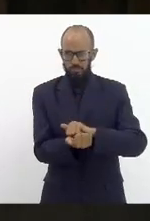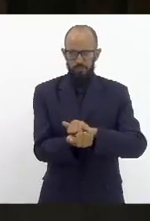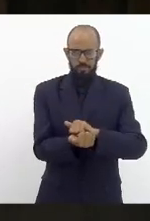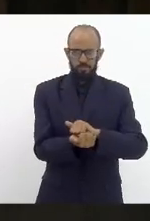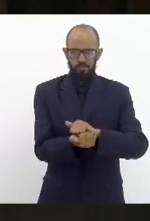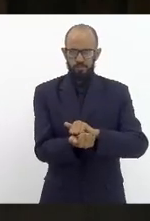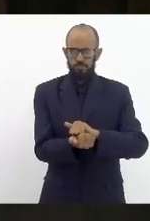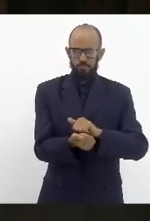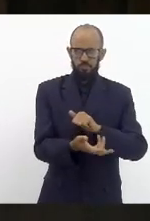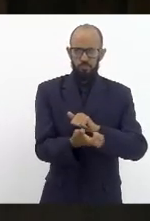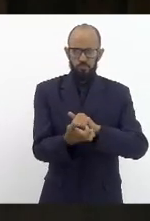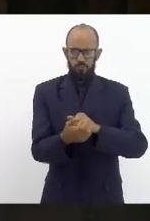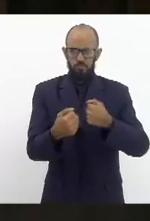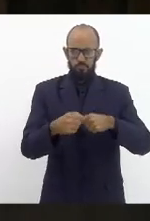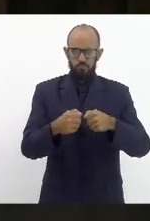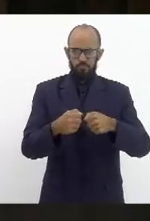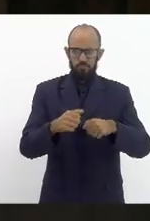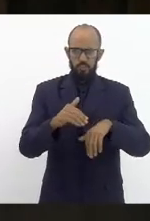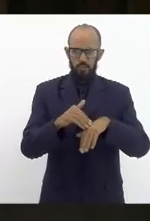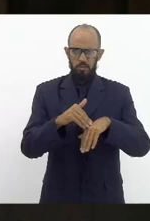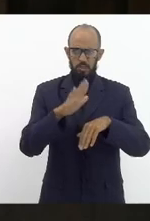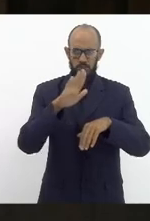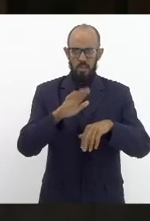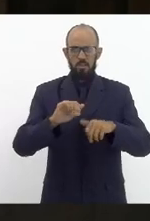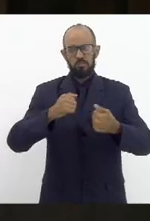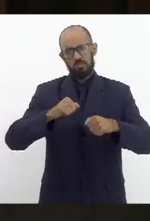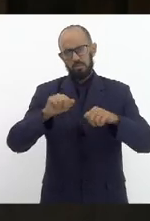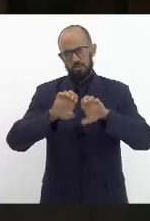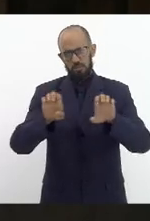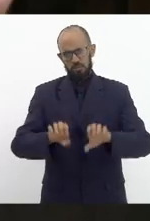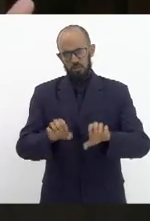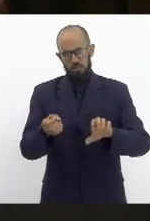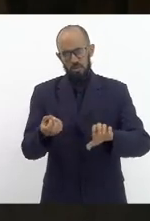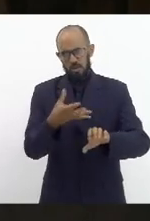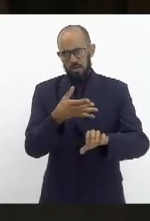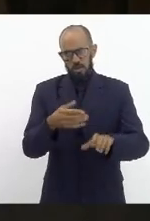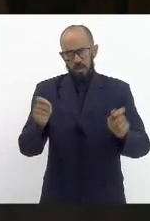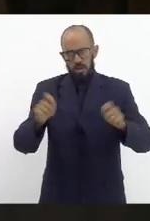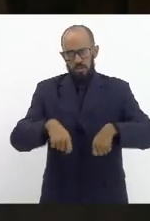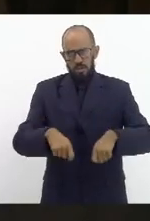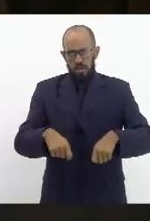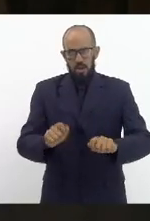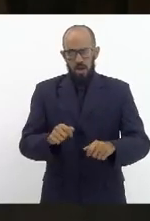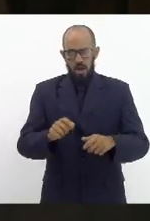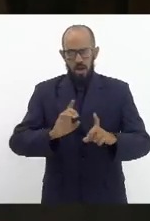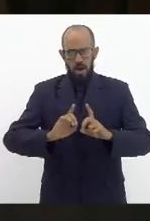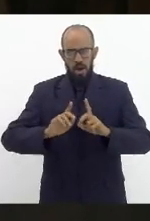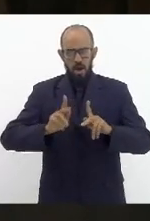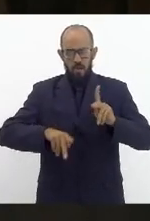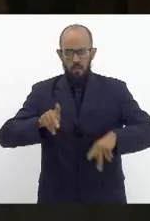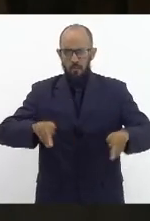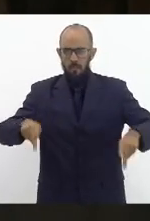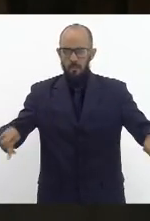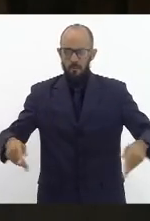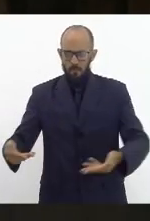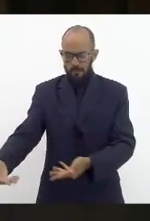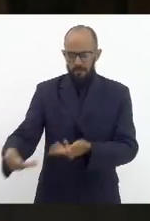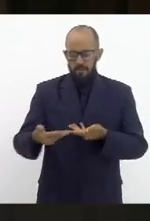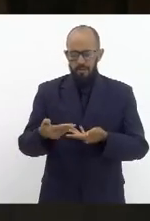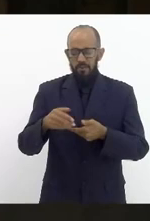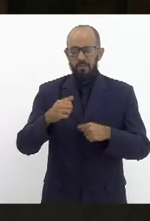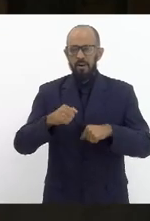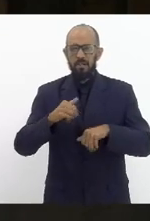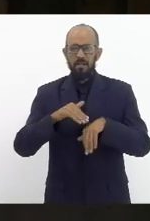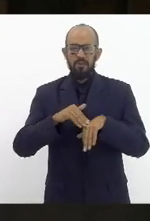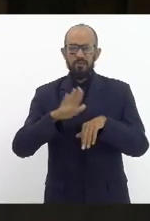ser aumentado, de que precisa ser reestruturado, de que a capacidade de atendimento à população precisa aumentar, e ela só aumenta desta